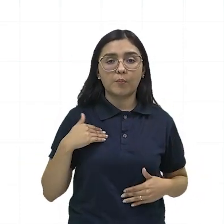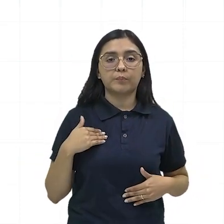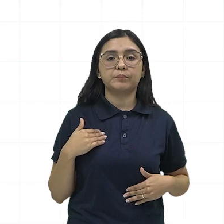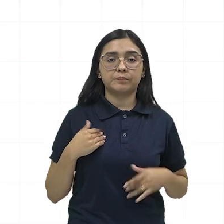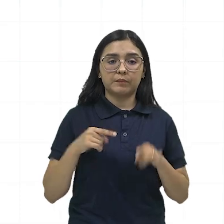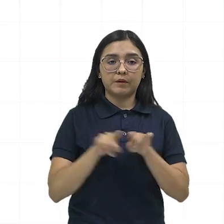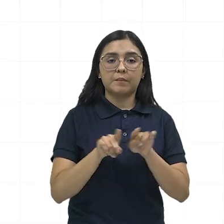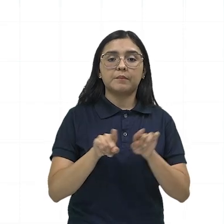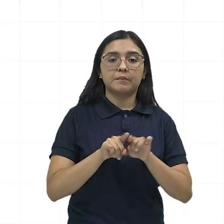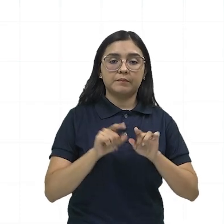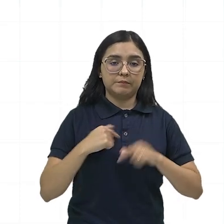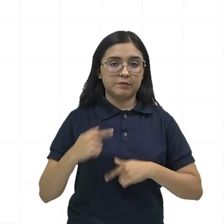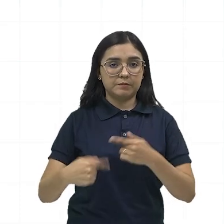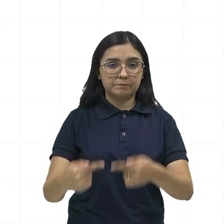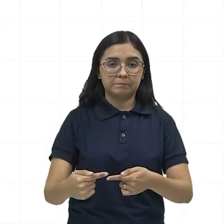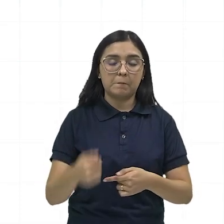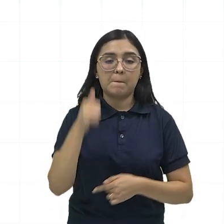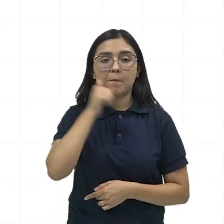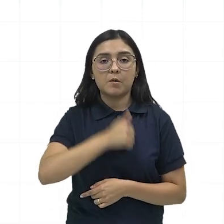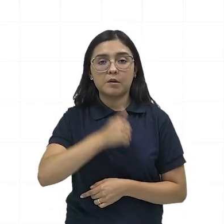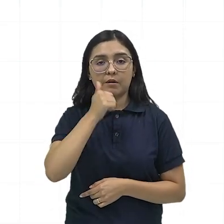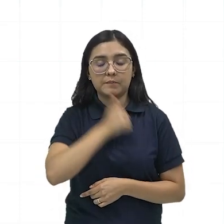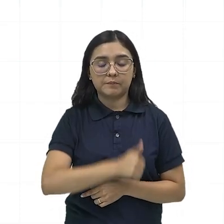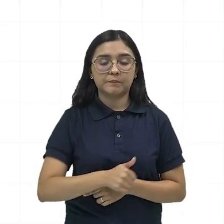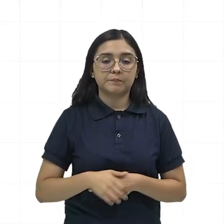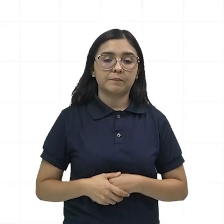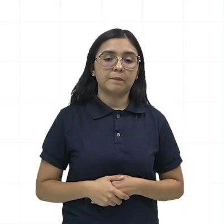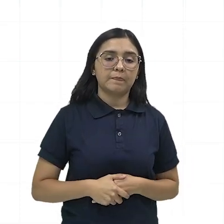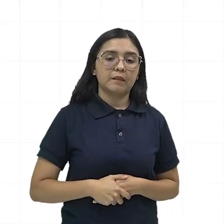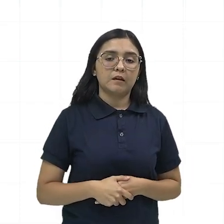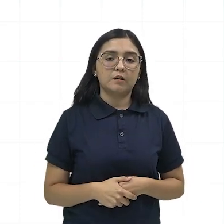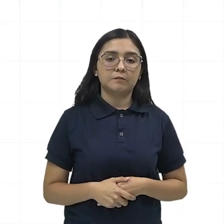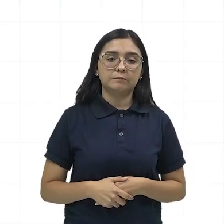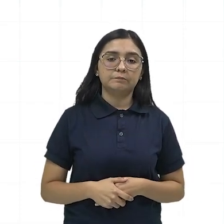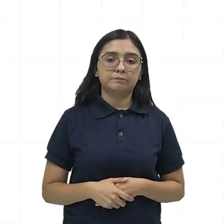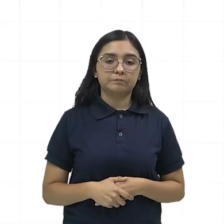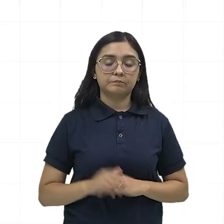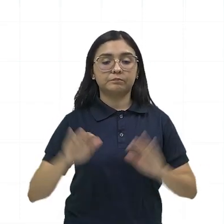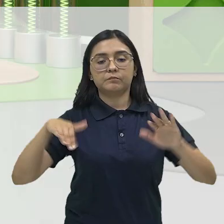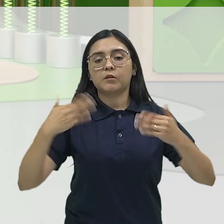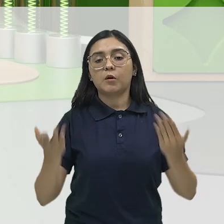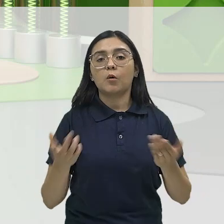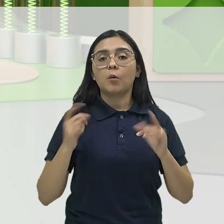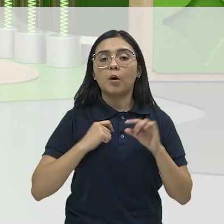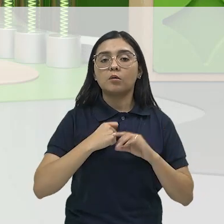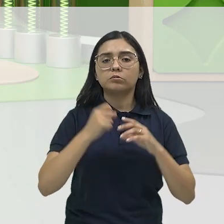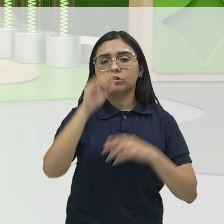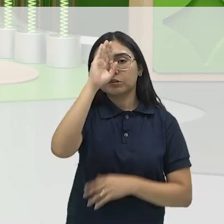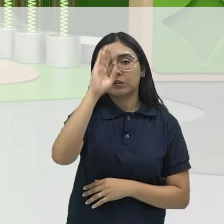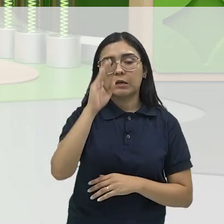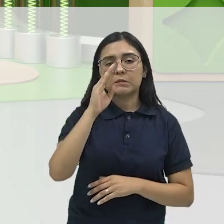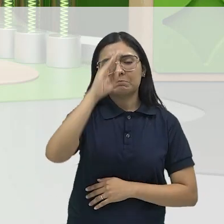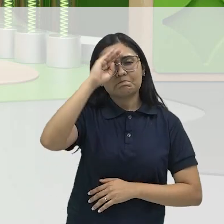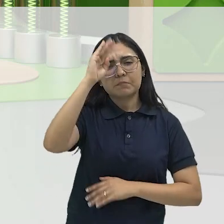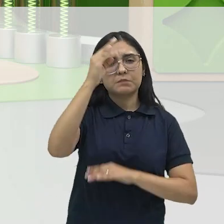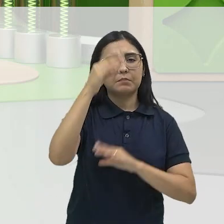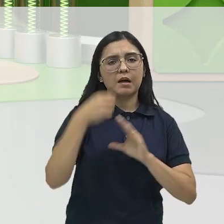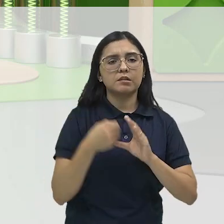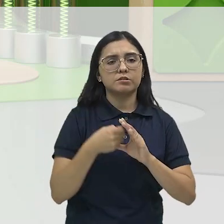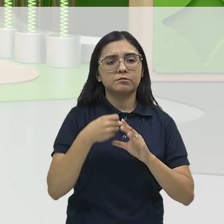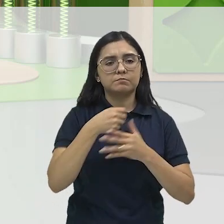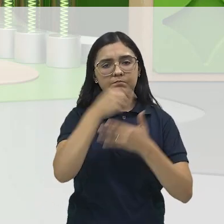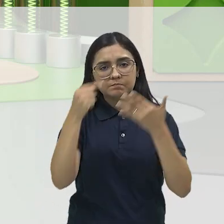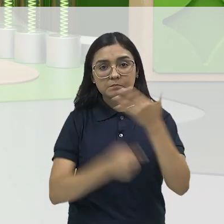desse sistema reprodutor feminino, no caso que a gente está falando. E aí, quais são essas principais mudanças, né? A